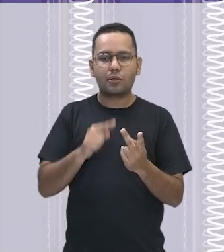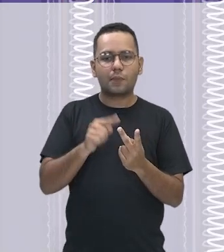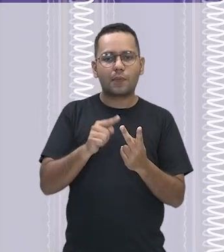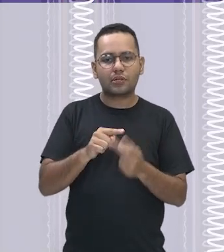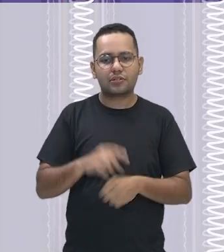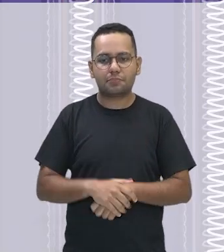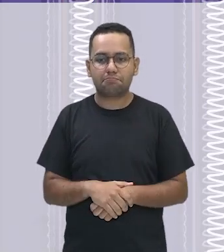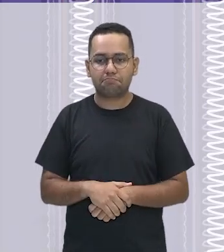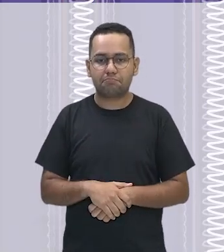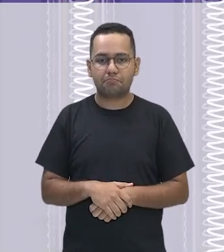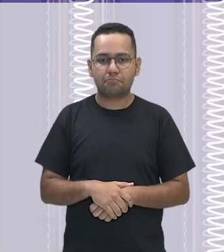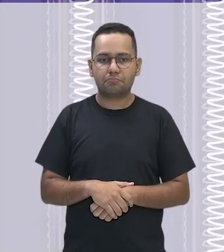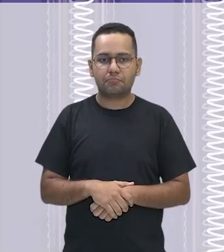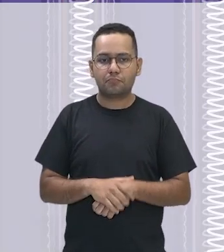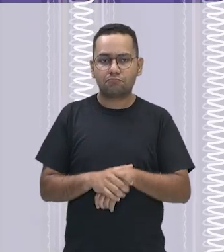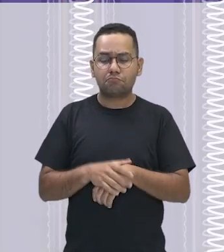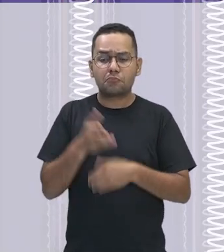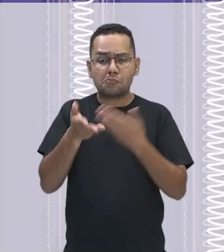médico.